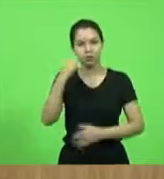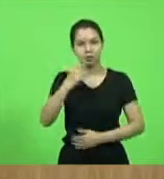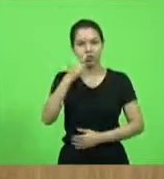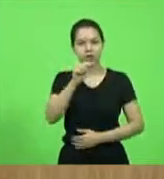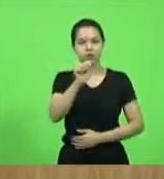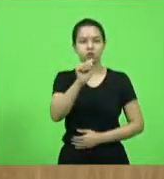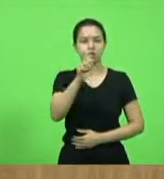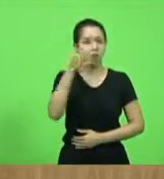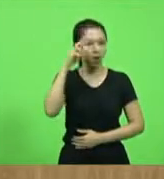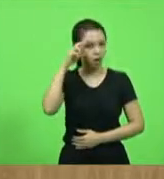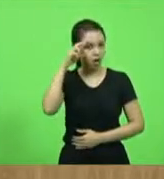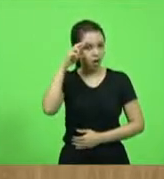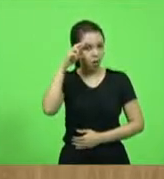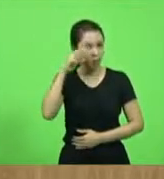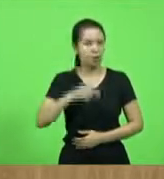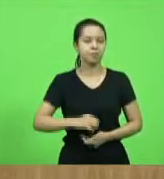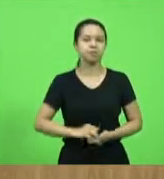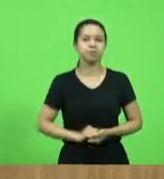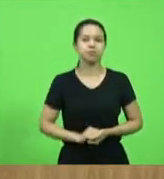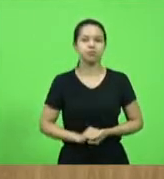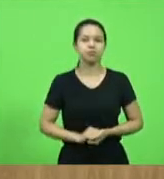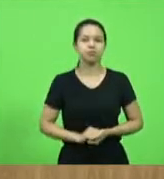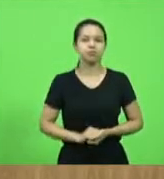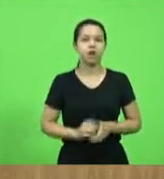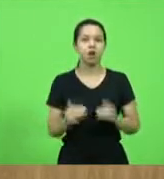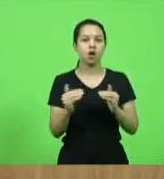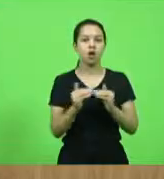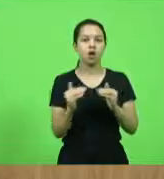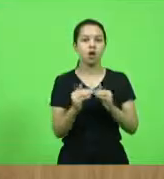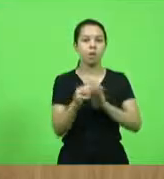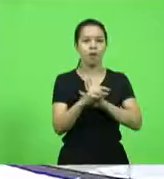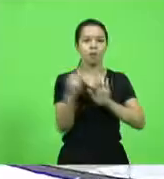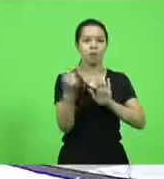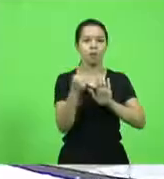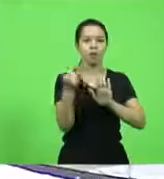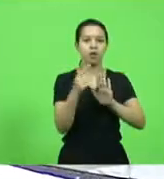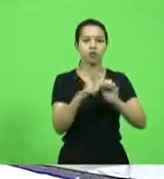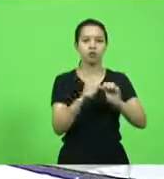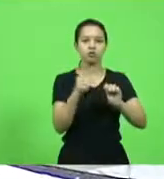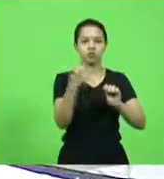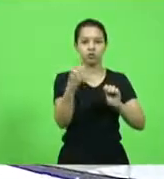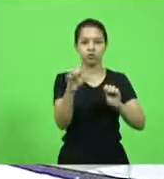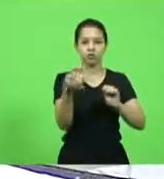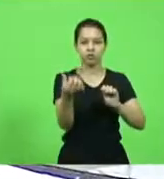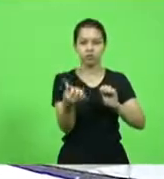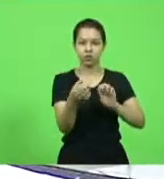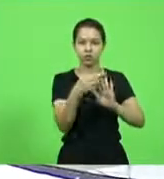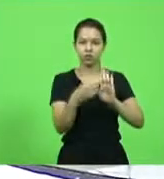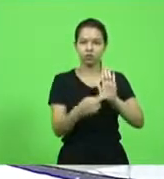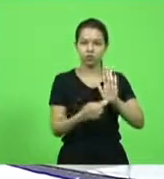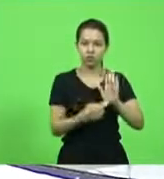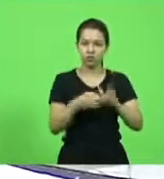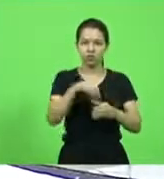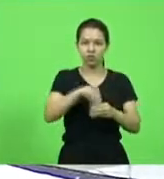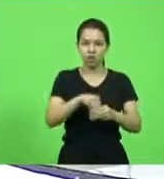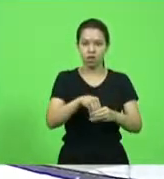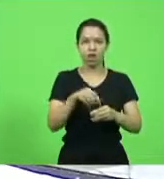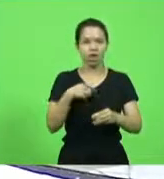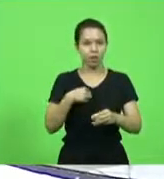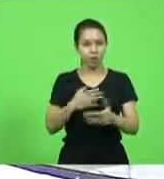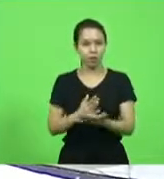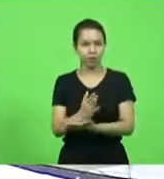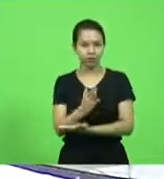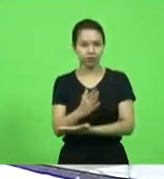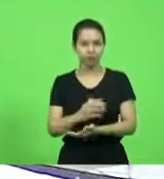Em consonância com o parágrafo 1º do artigo número 106 do regimento interno, dou-as por aprovadas.